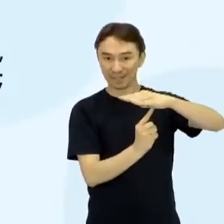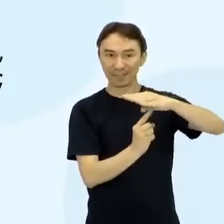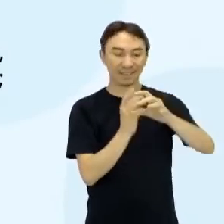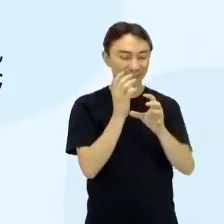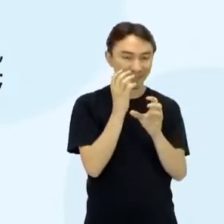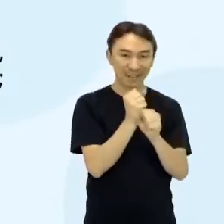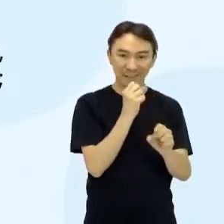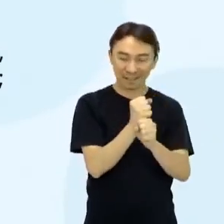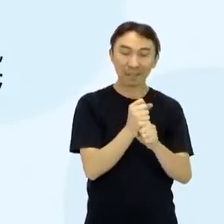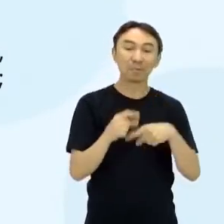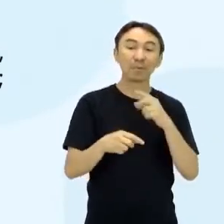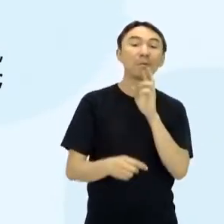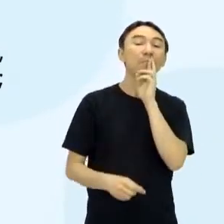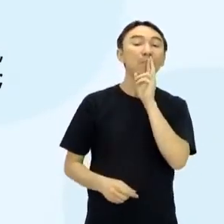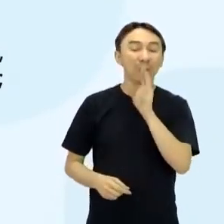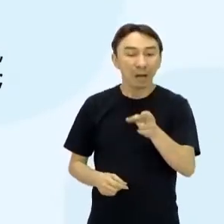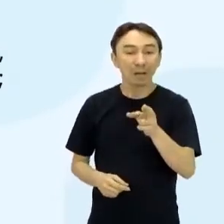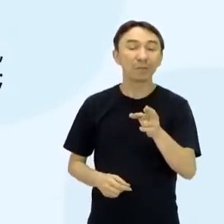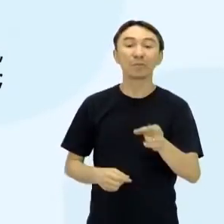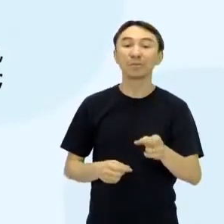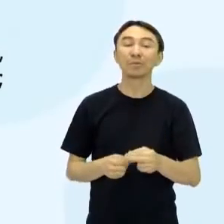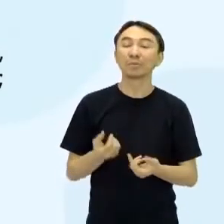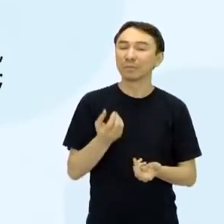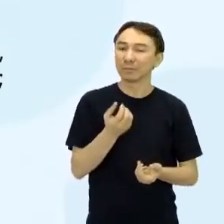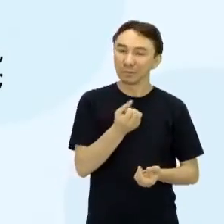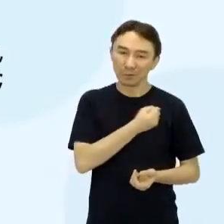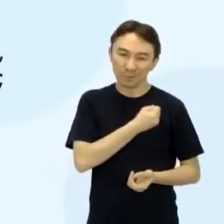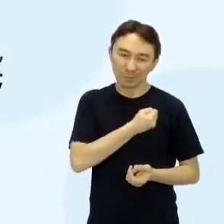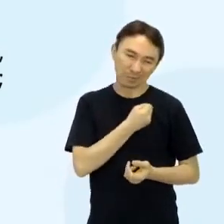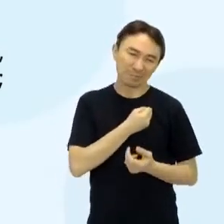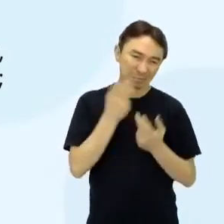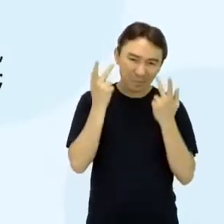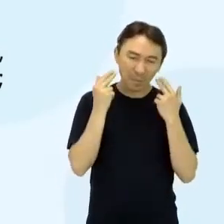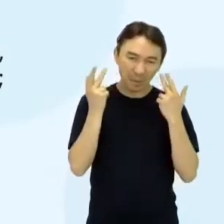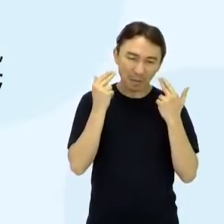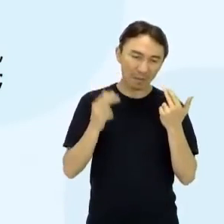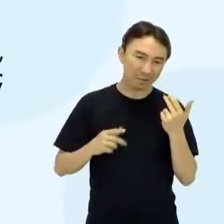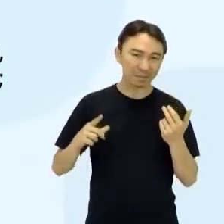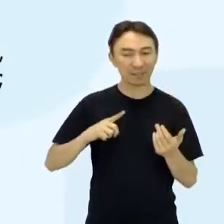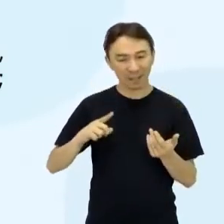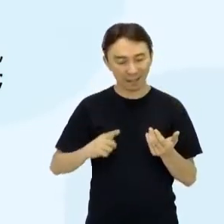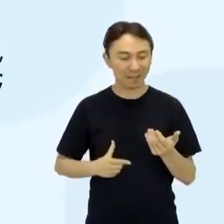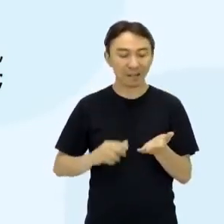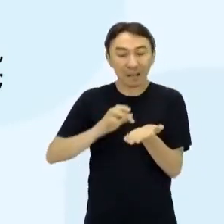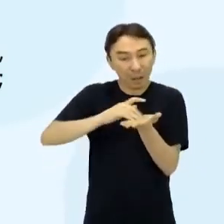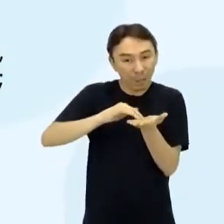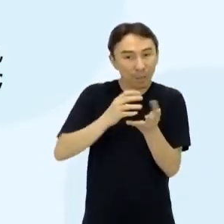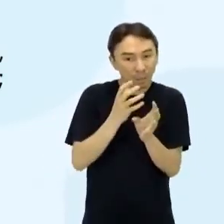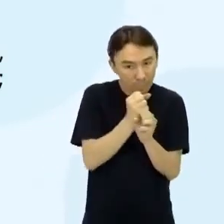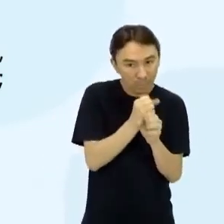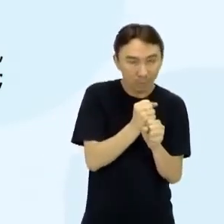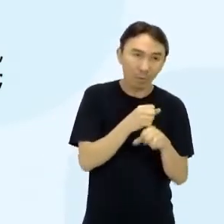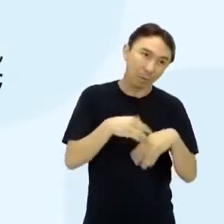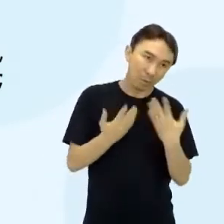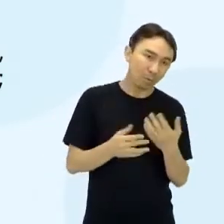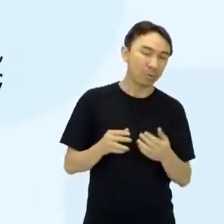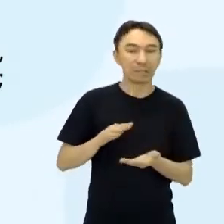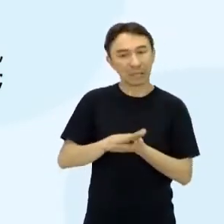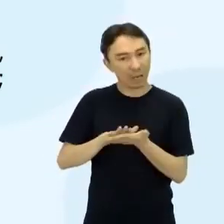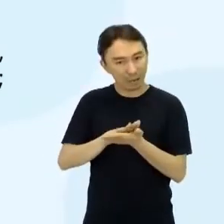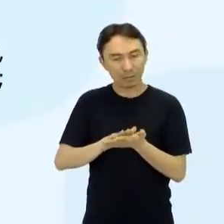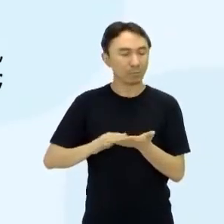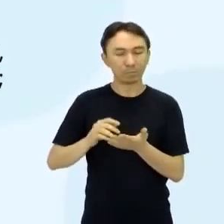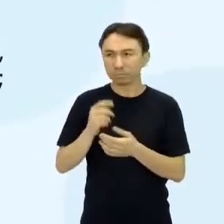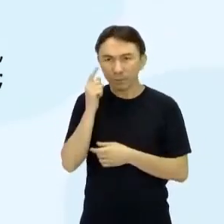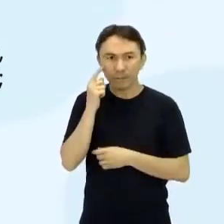cujo resultado seja um número natural, com e sem uso de calculadora. Eu quero aqui, viu, Vi,